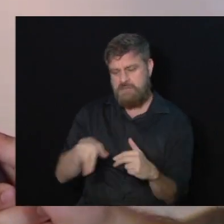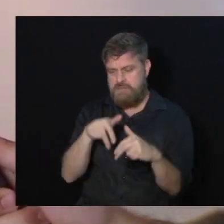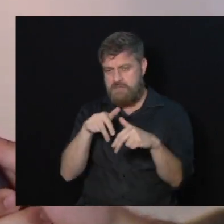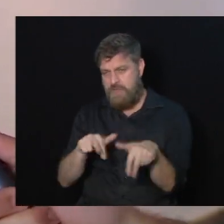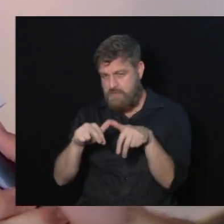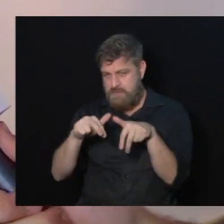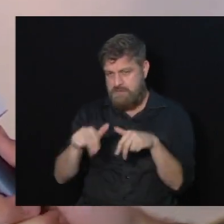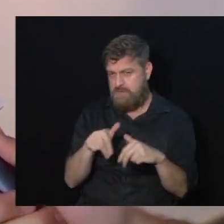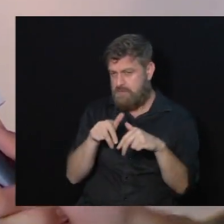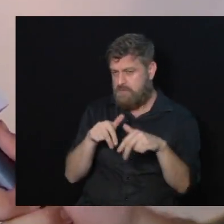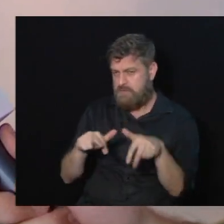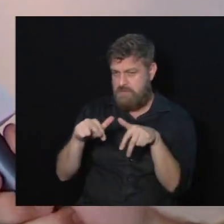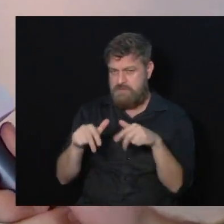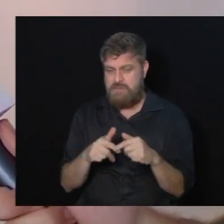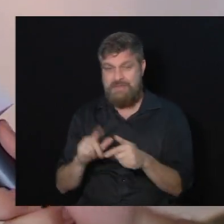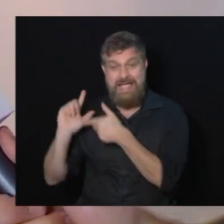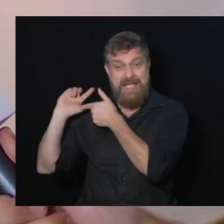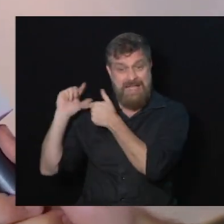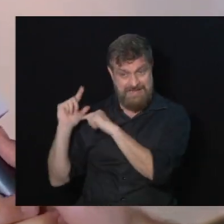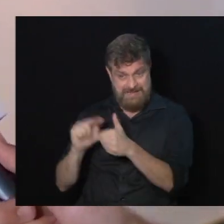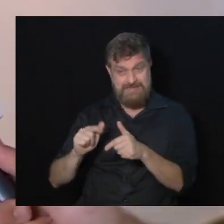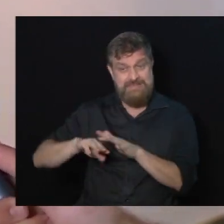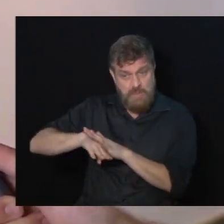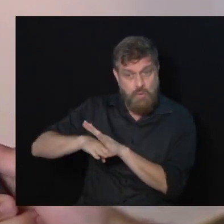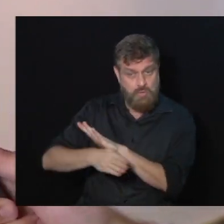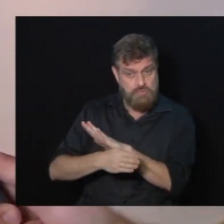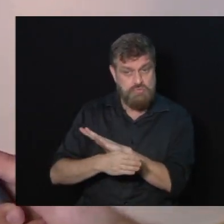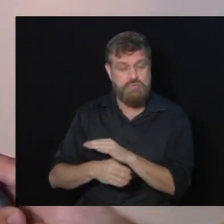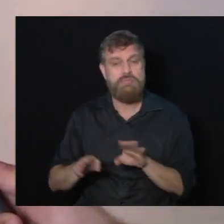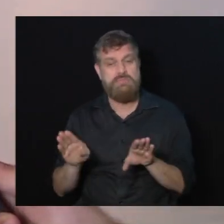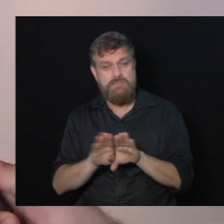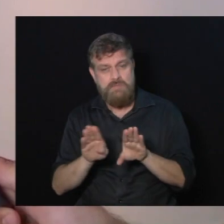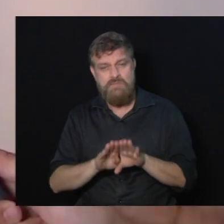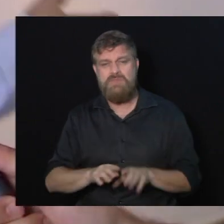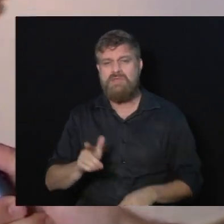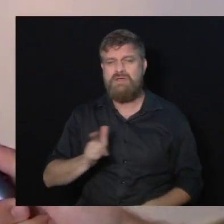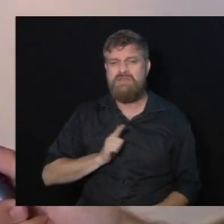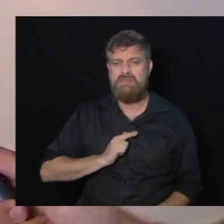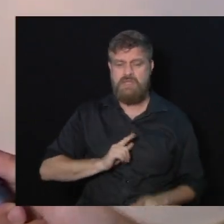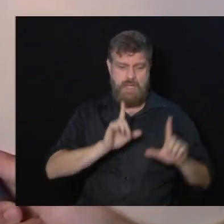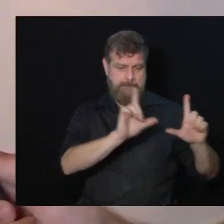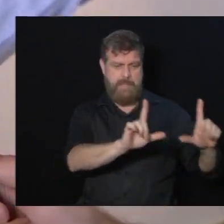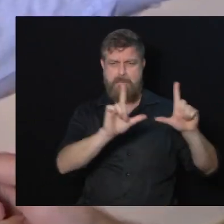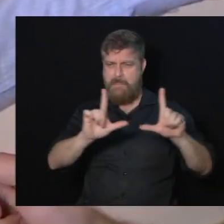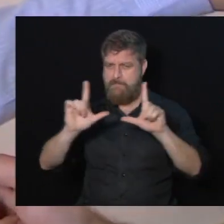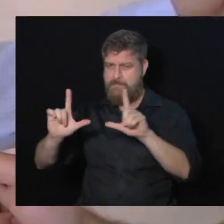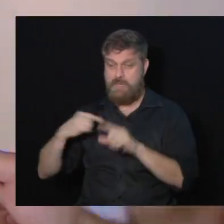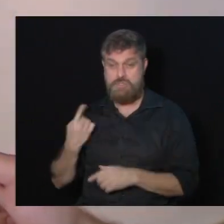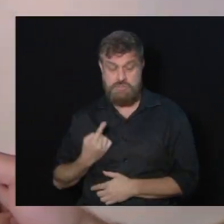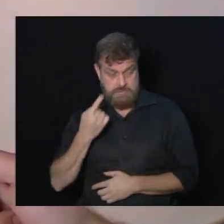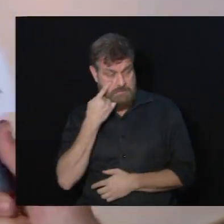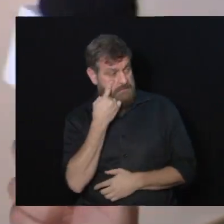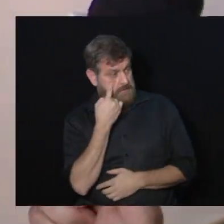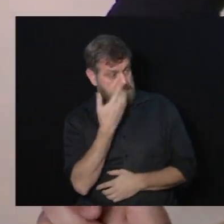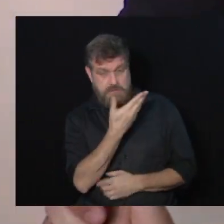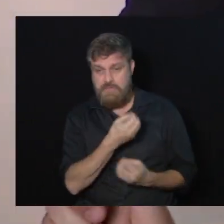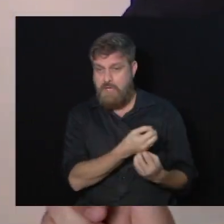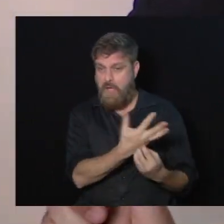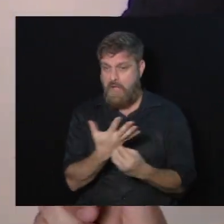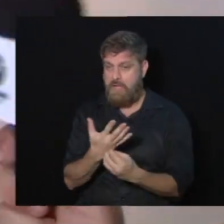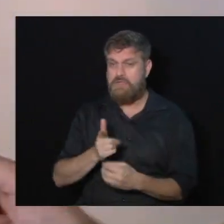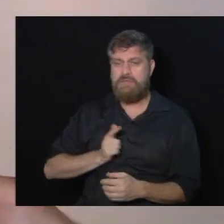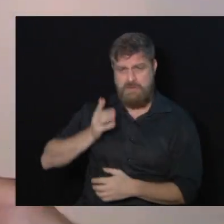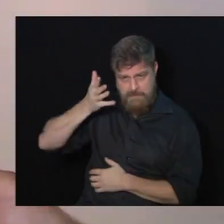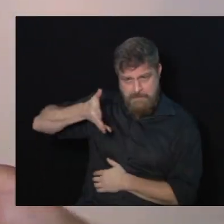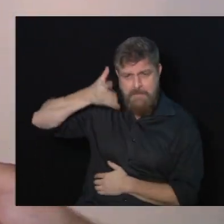que é uma atividade relacionada a tradições e costumes. A gente tem exposições, estamos numa galeria de arte, inclusive. Tem palestra